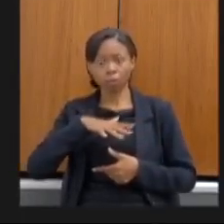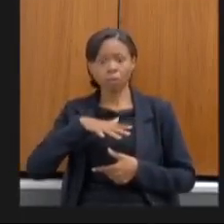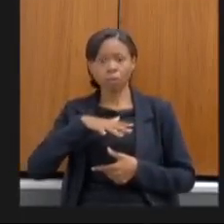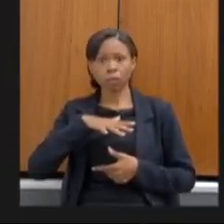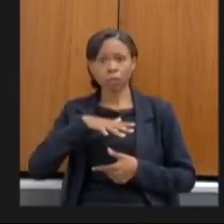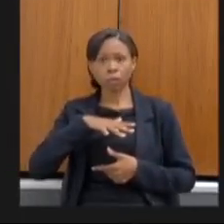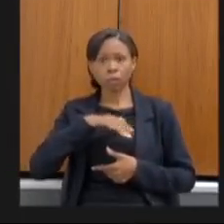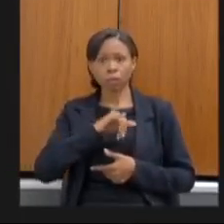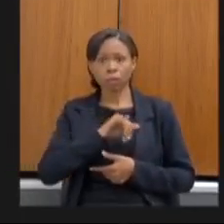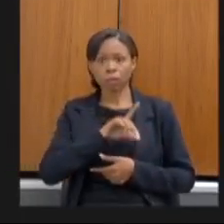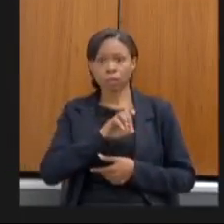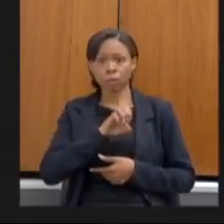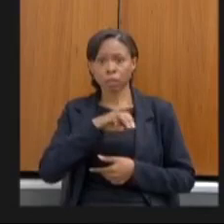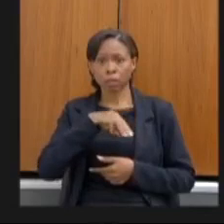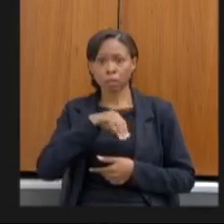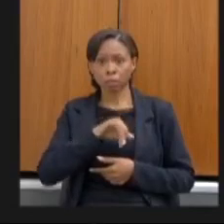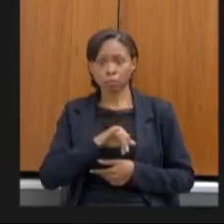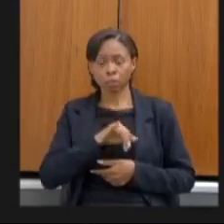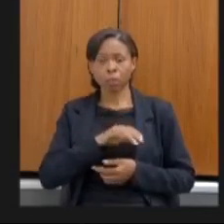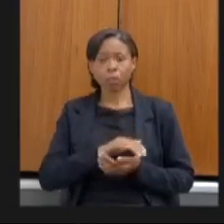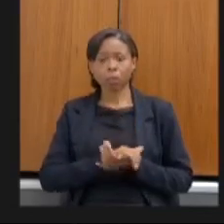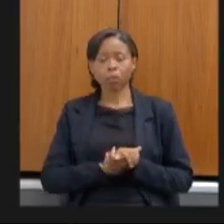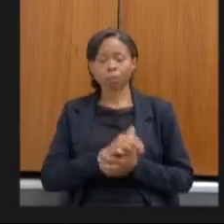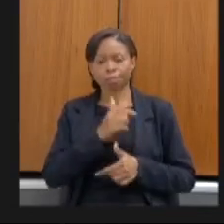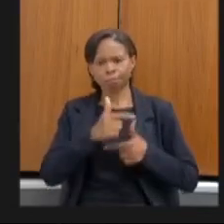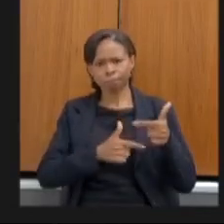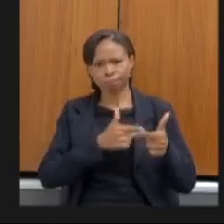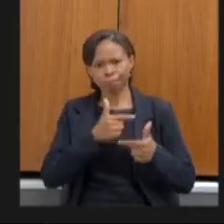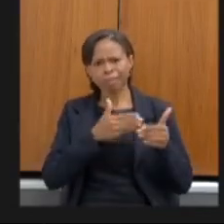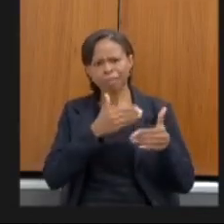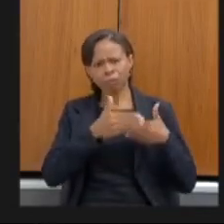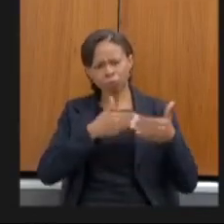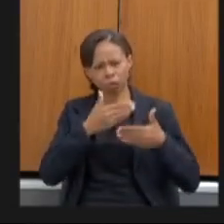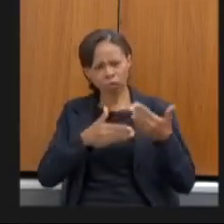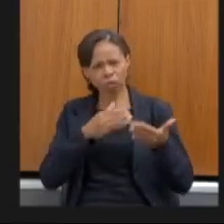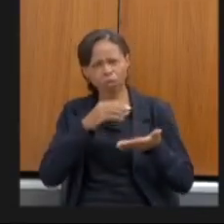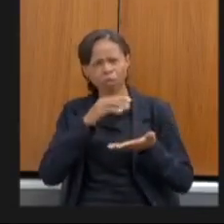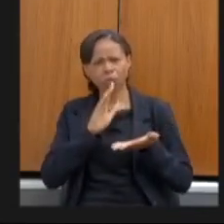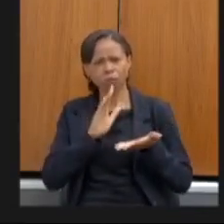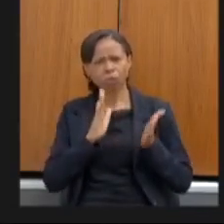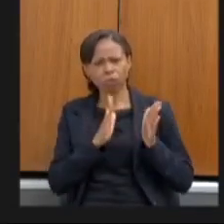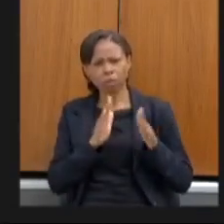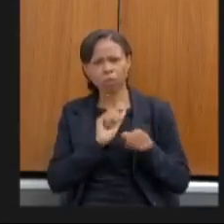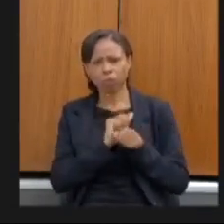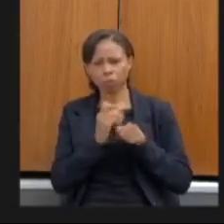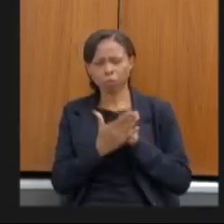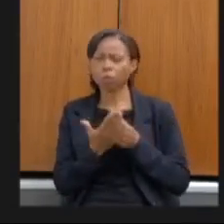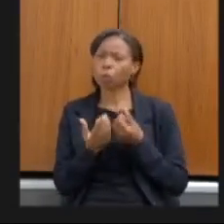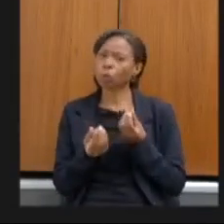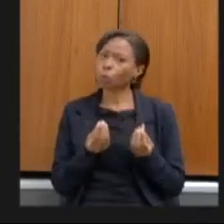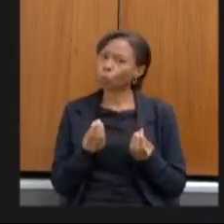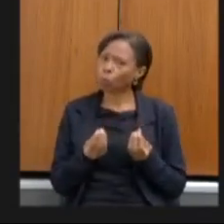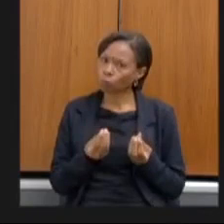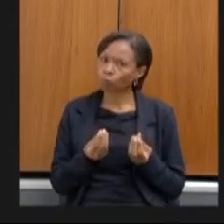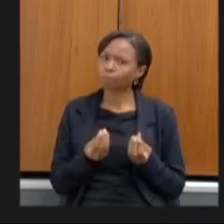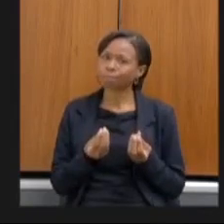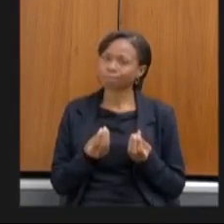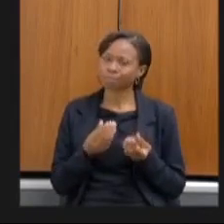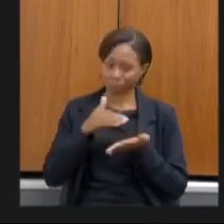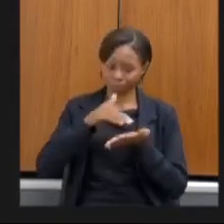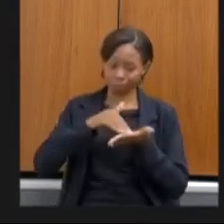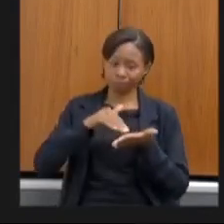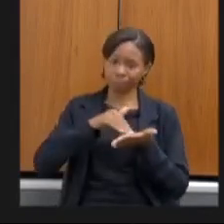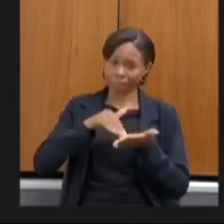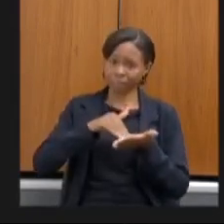trabalho que também durante todo esse processo da pandemia como que a secretaria conseguiu conciliar